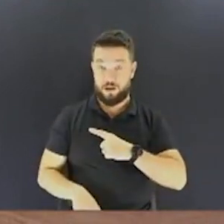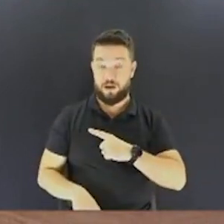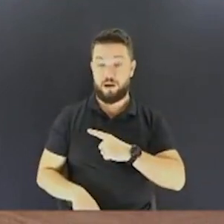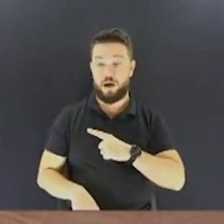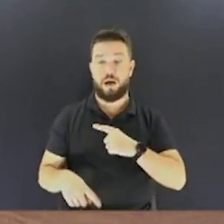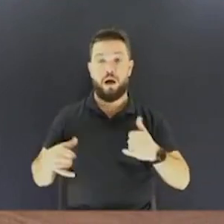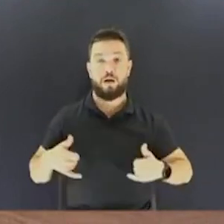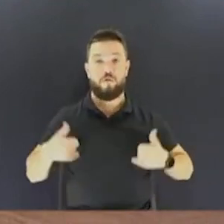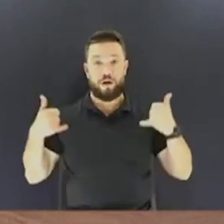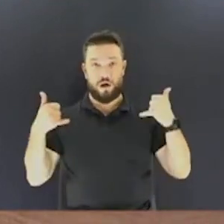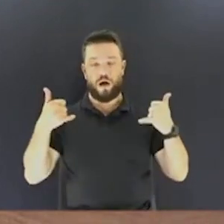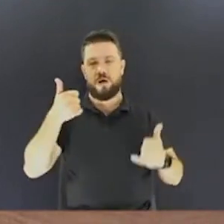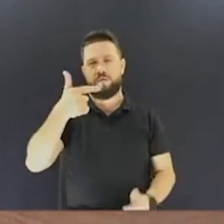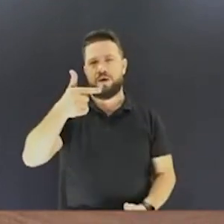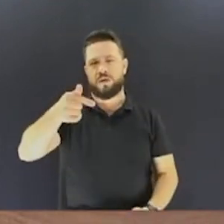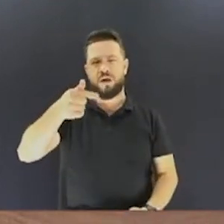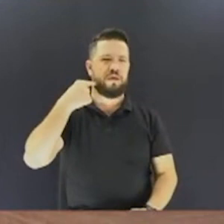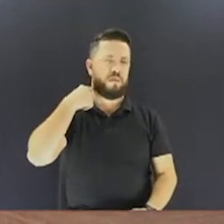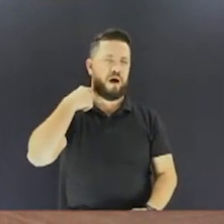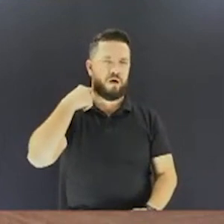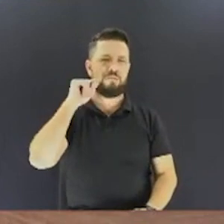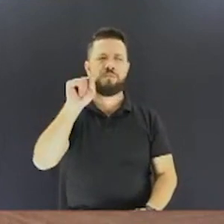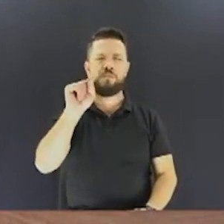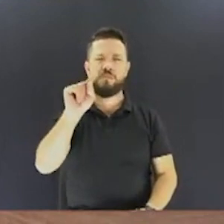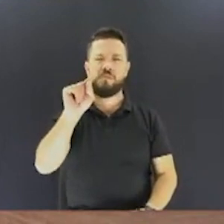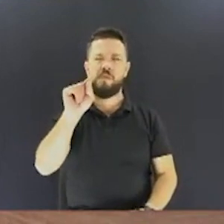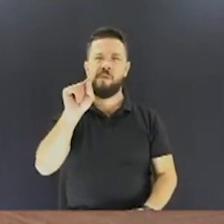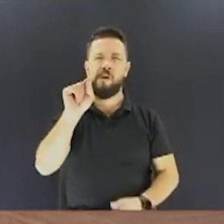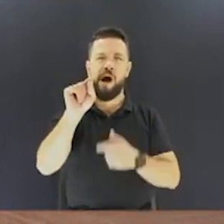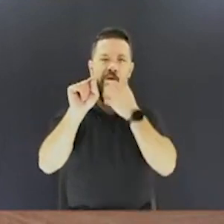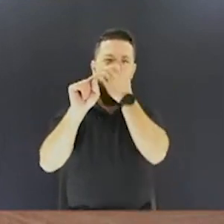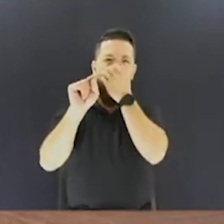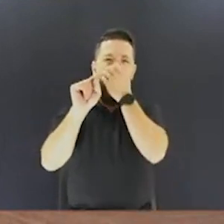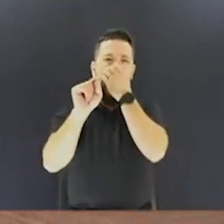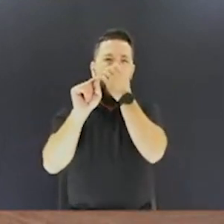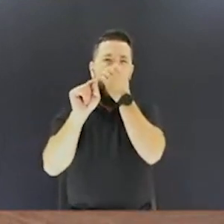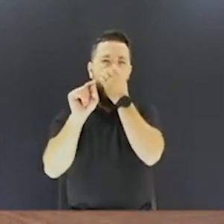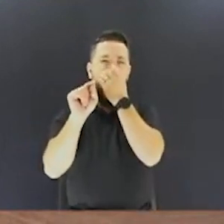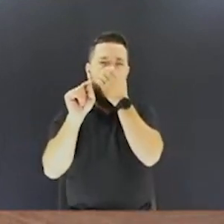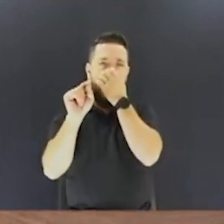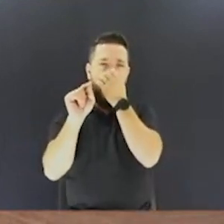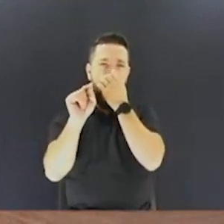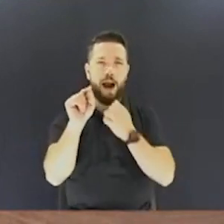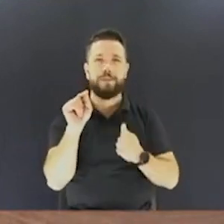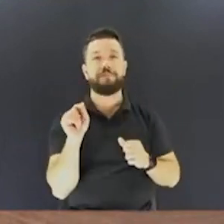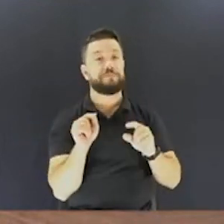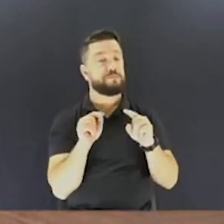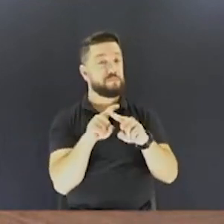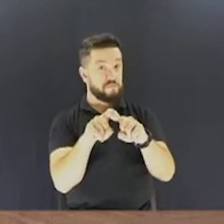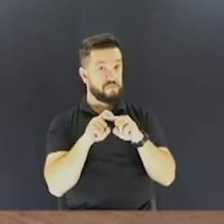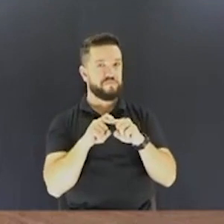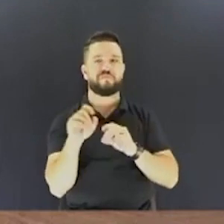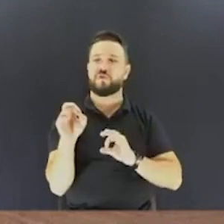agora dia 27 de maio. Durante a Semana Municipal de Conscientização da Síndrome, seriam realizadas diversas atividades